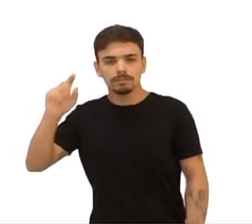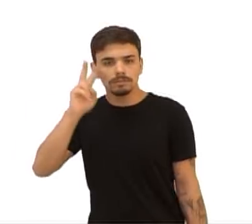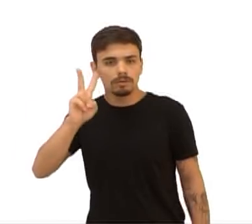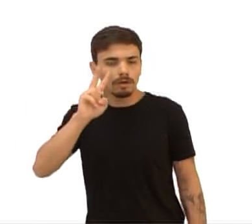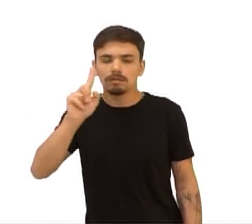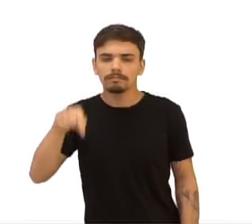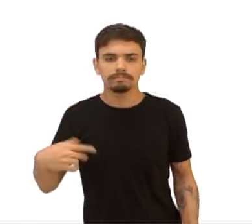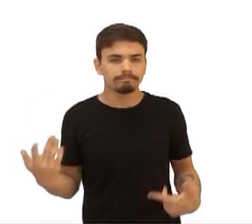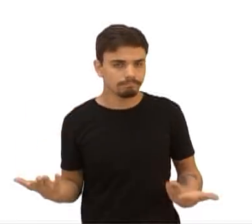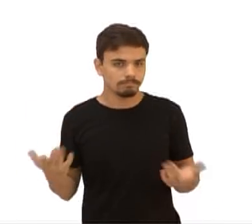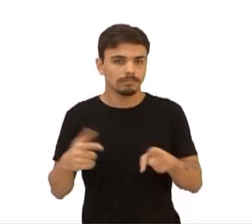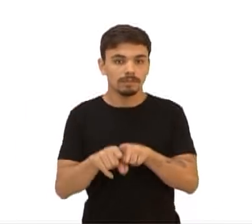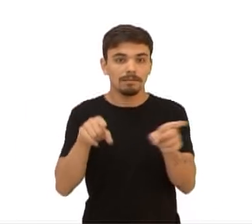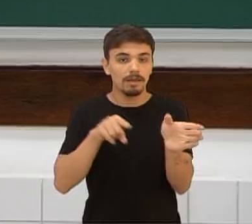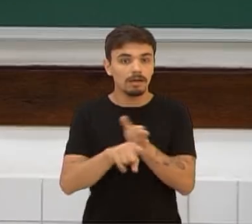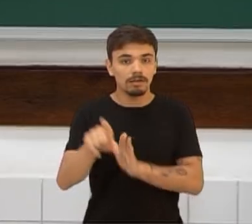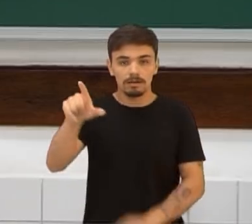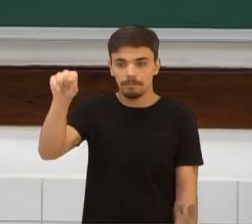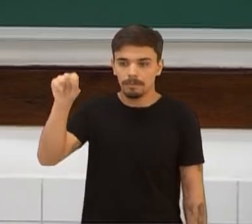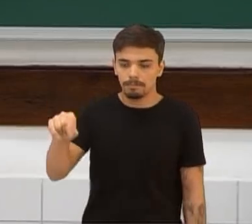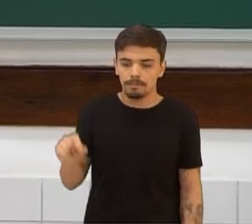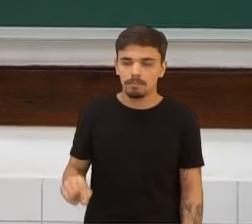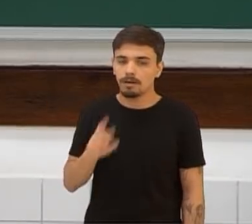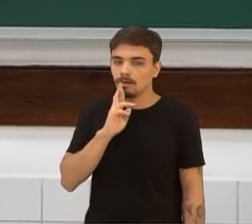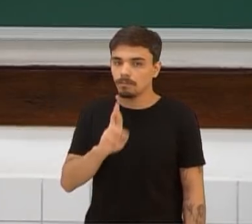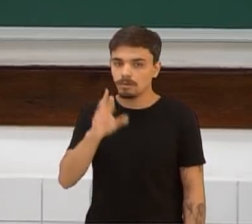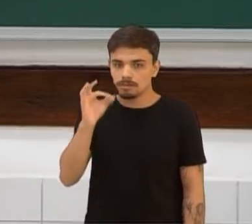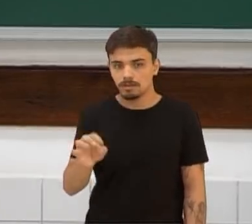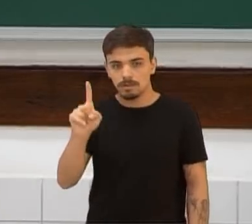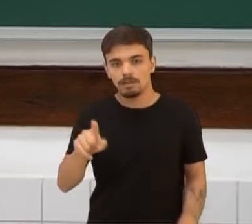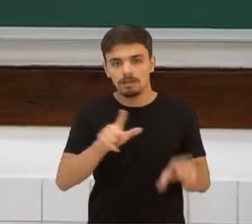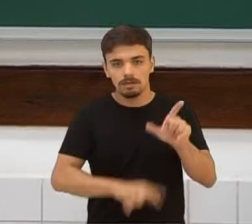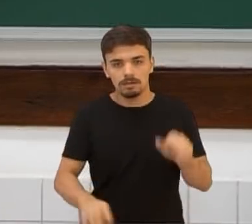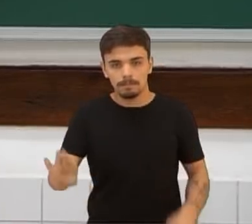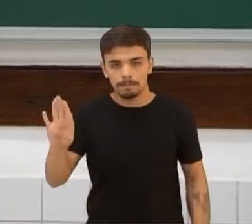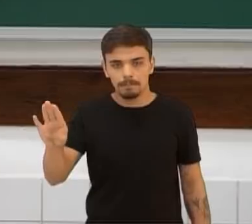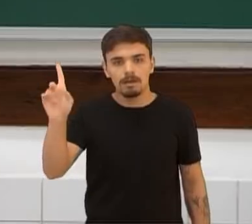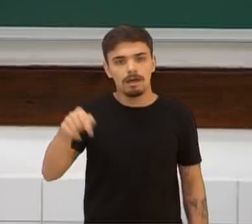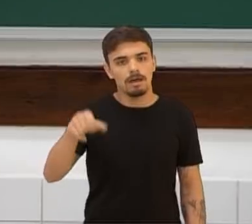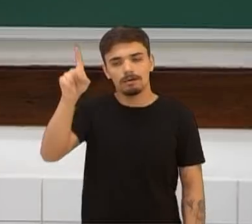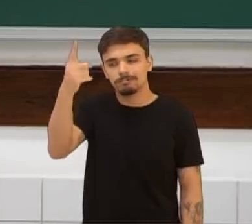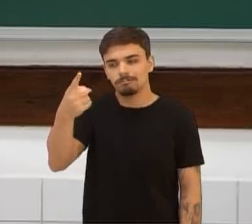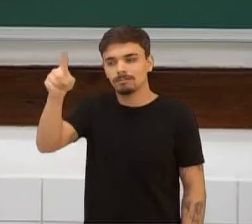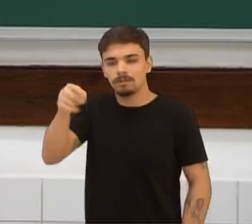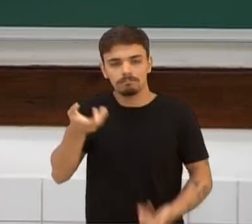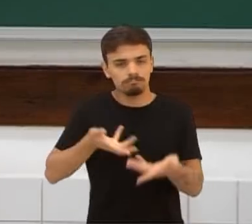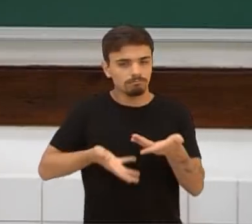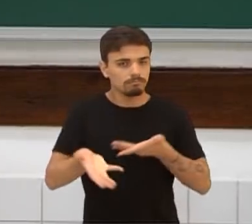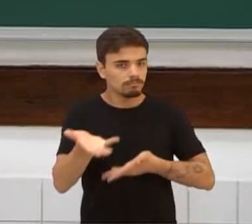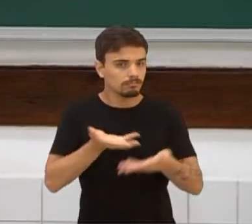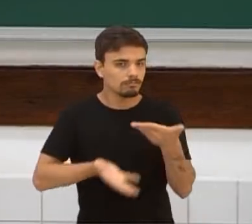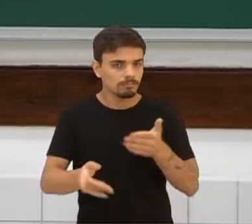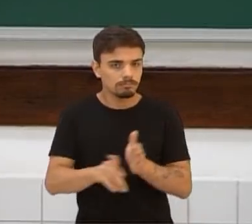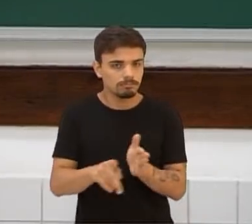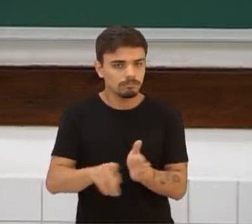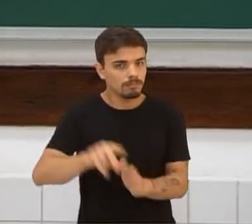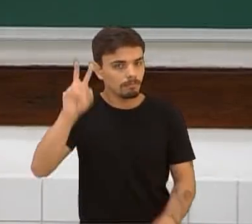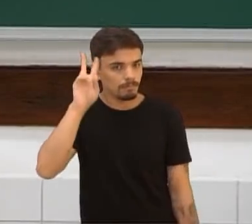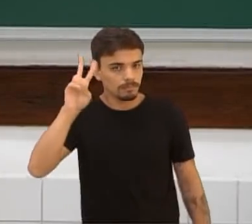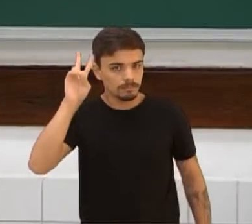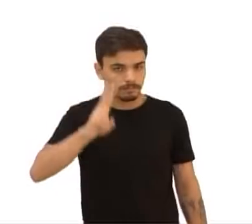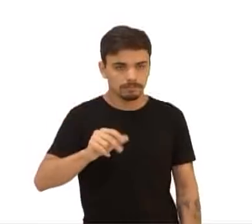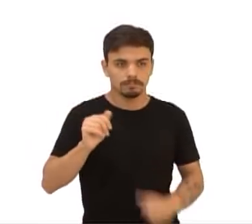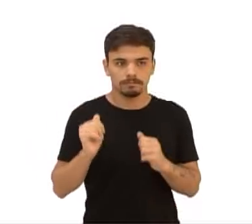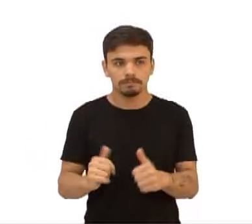históricos? E a alternativa correta é a letra B. São os indivíduos que participam da